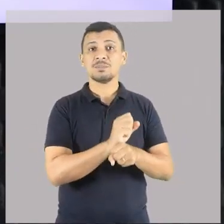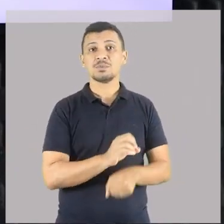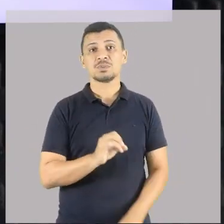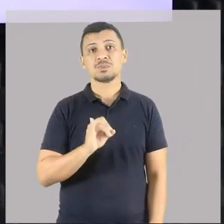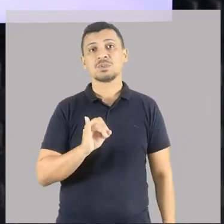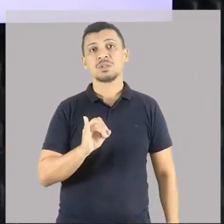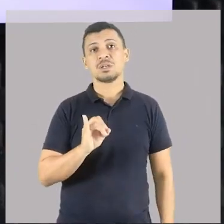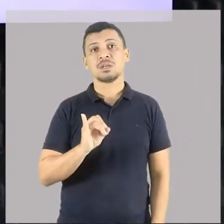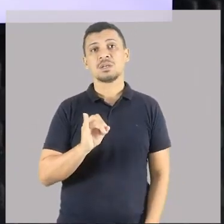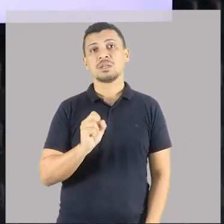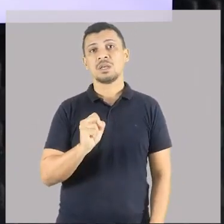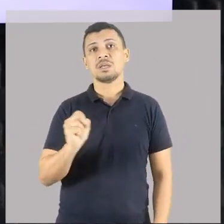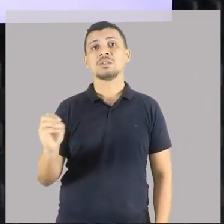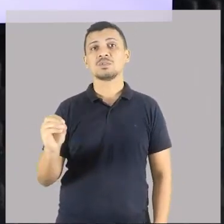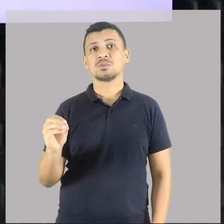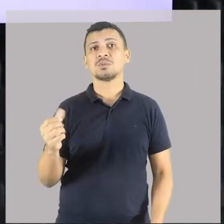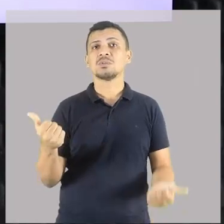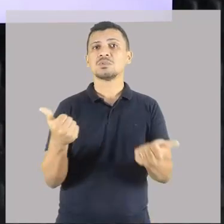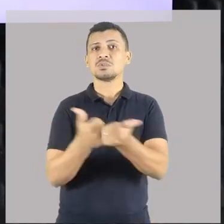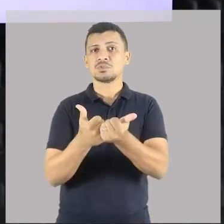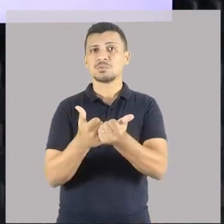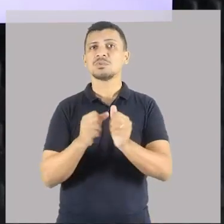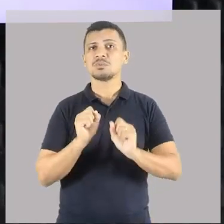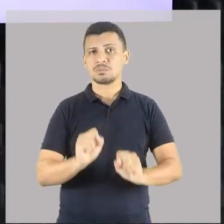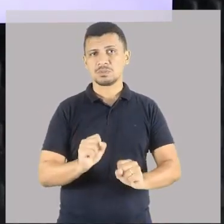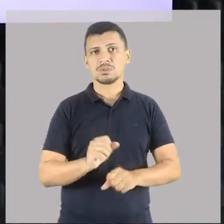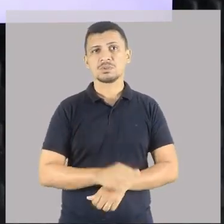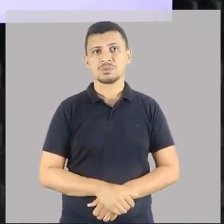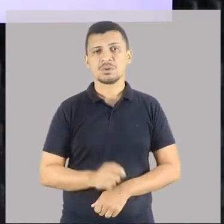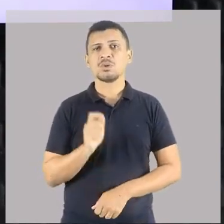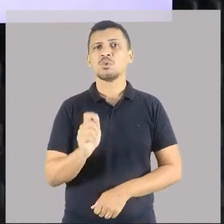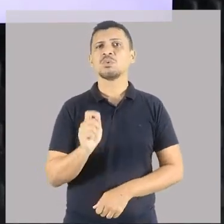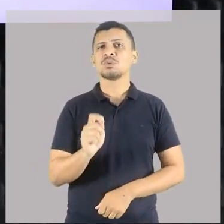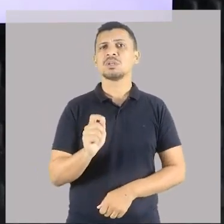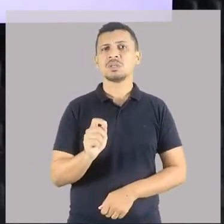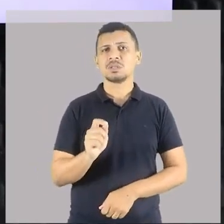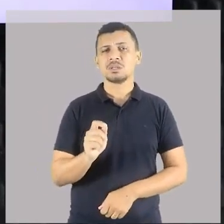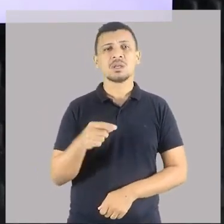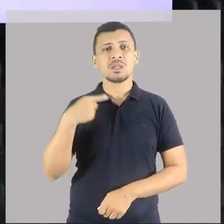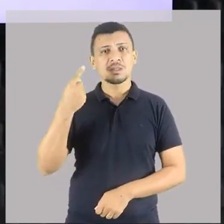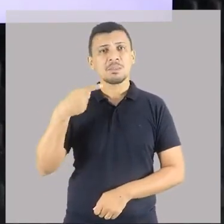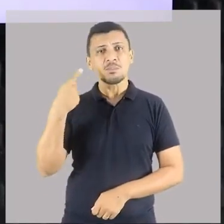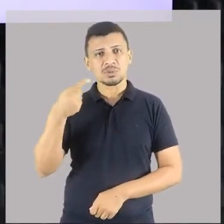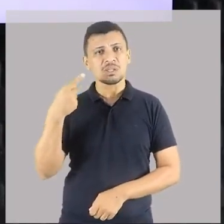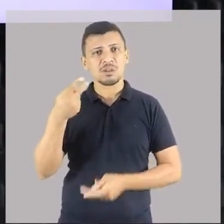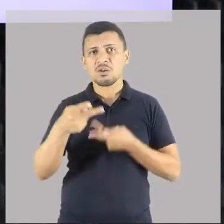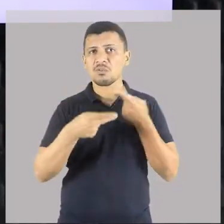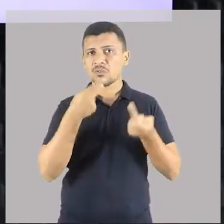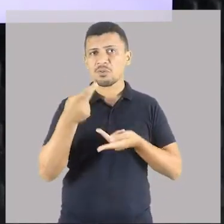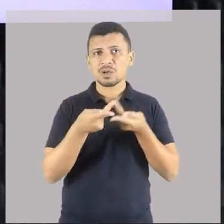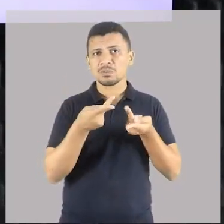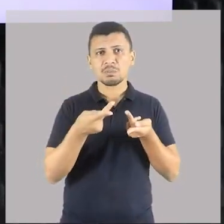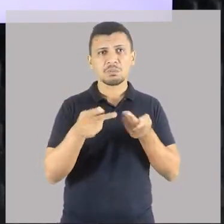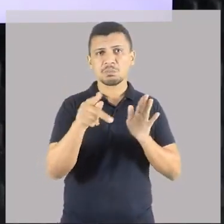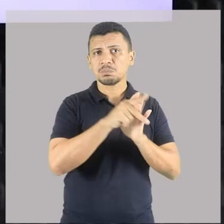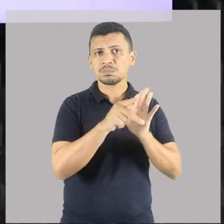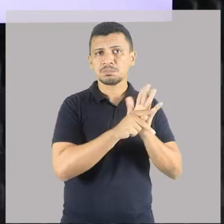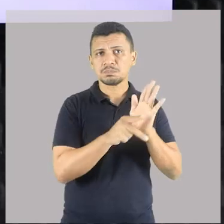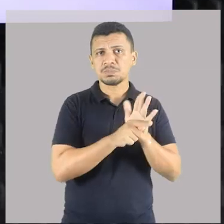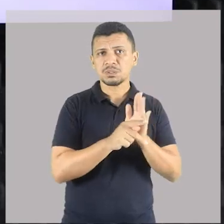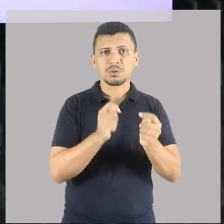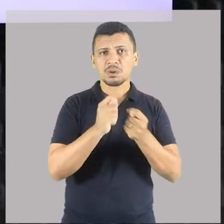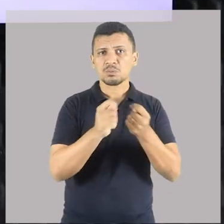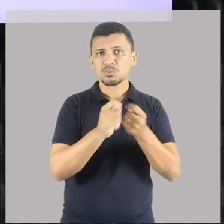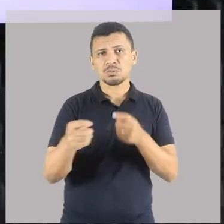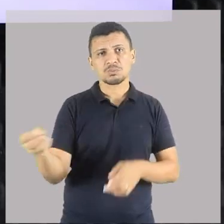substituir, não posso? Aguardamos isso? Isso o quê? Que os deputados se pronunciem a respeito do novo plano econômico. Então,